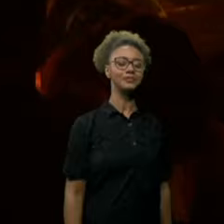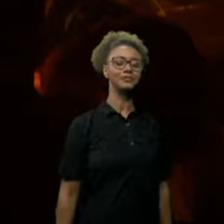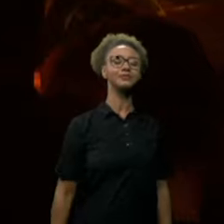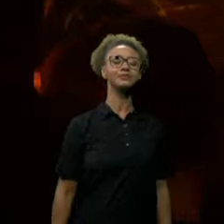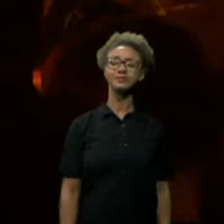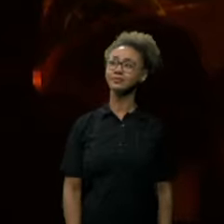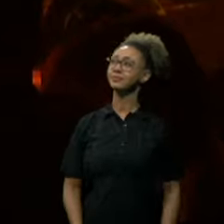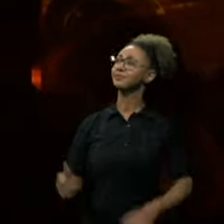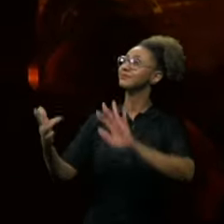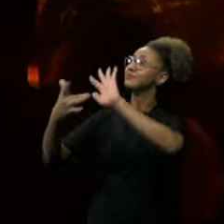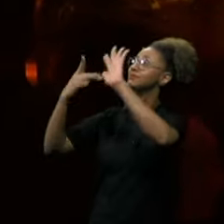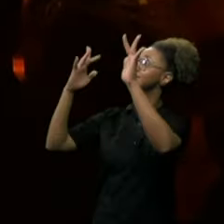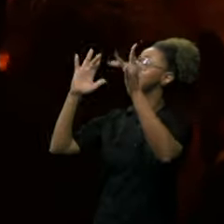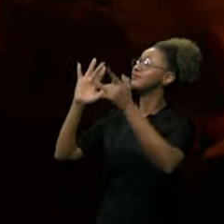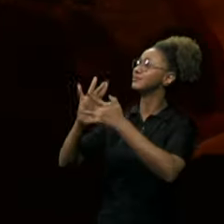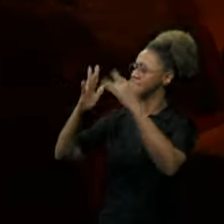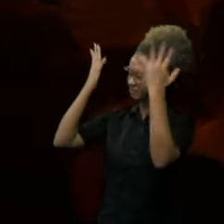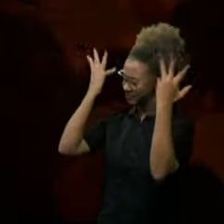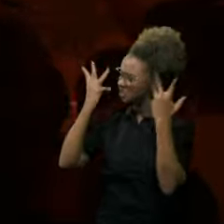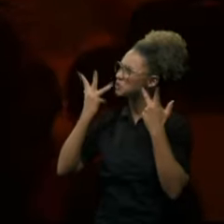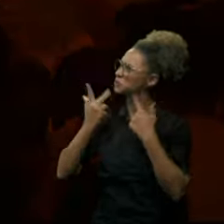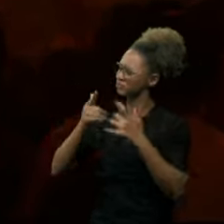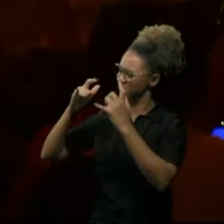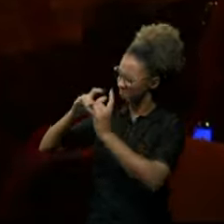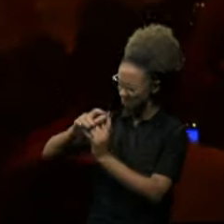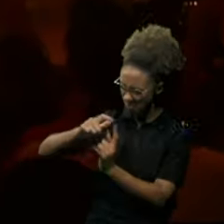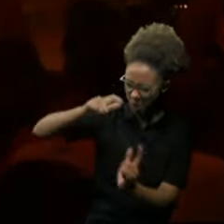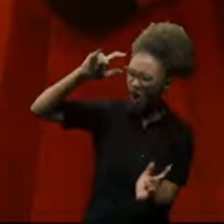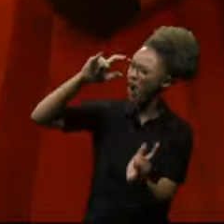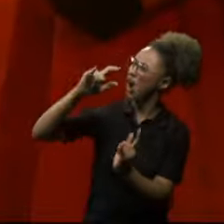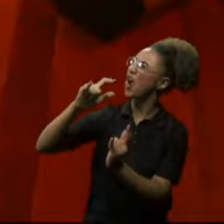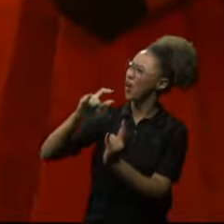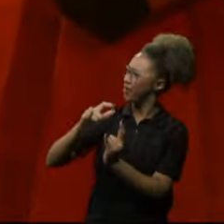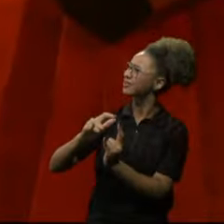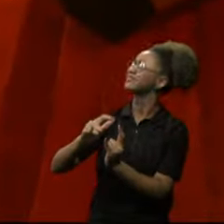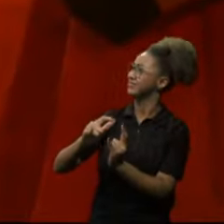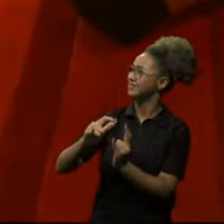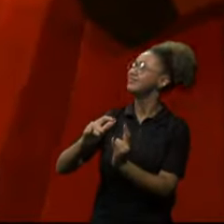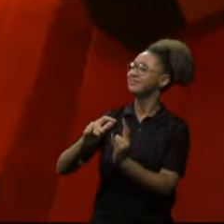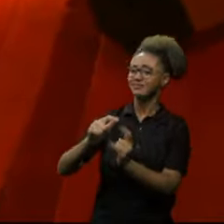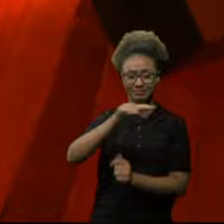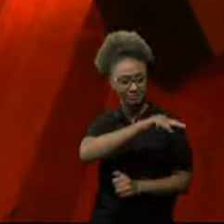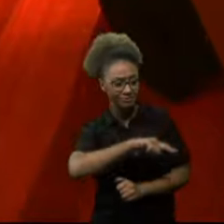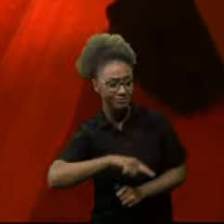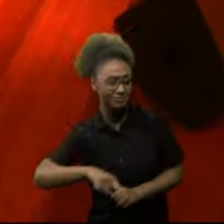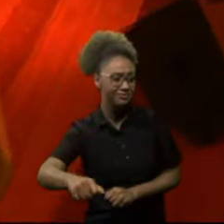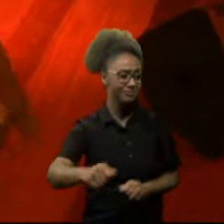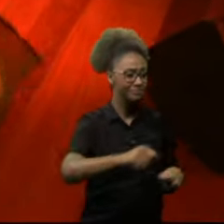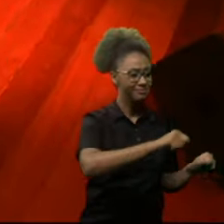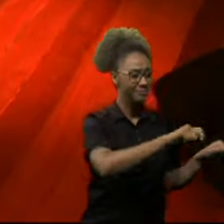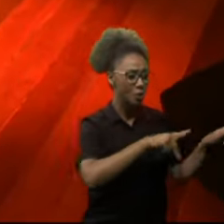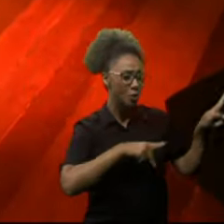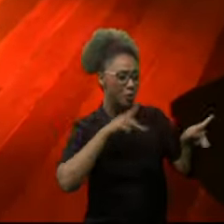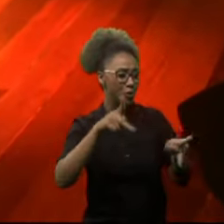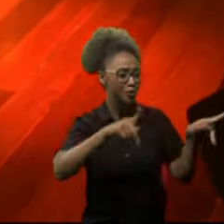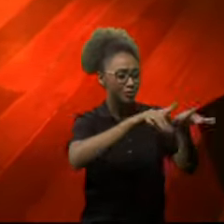Que ruja o leão e que a terra estremece essa